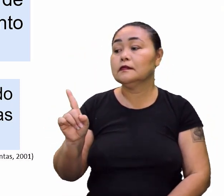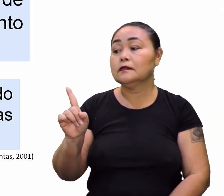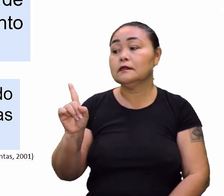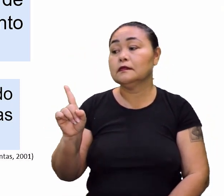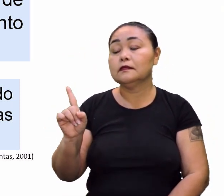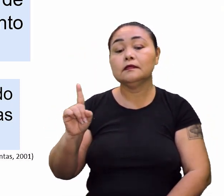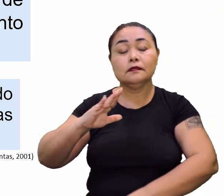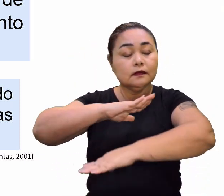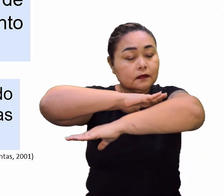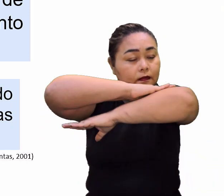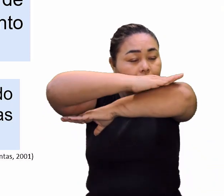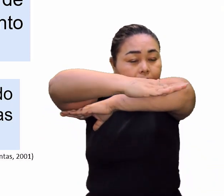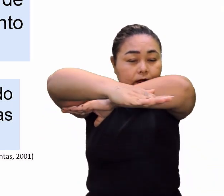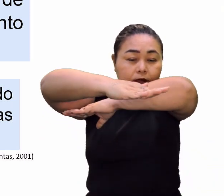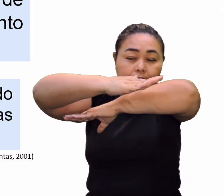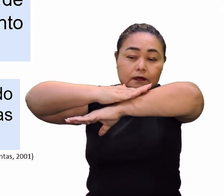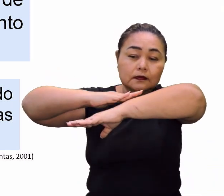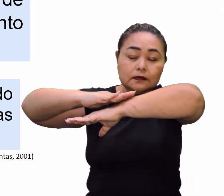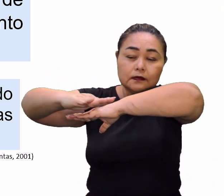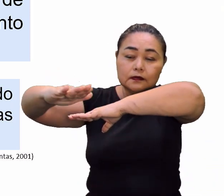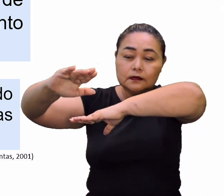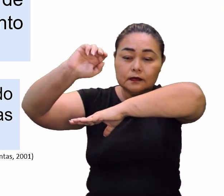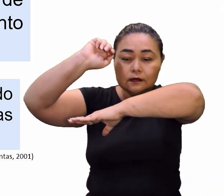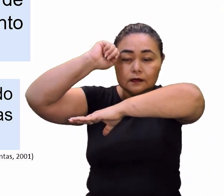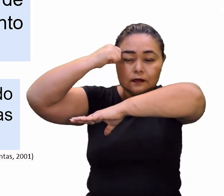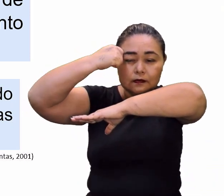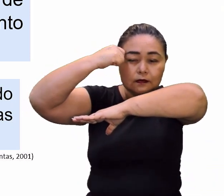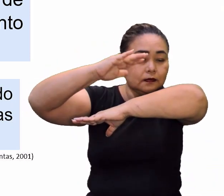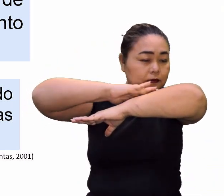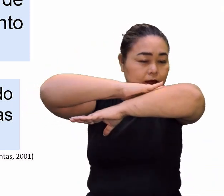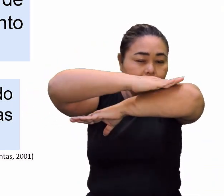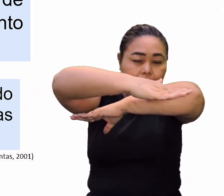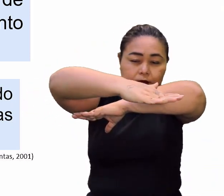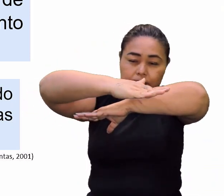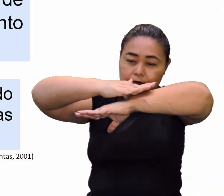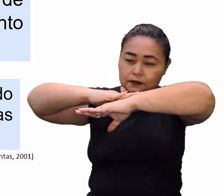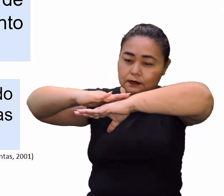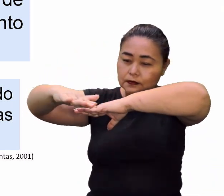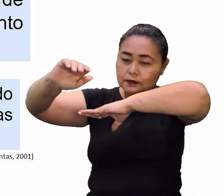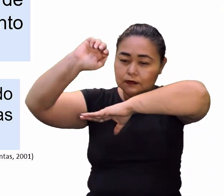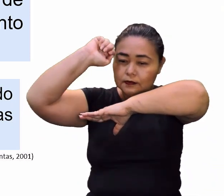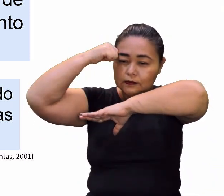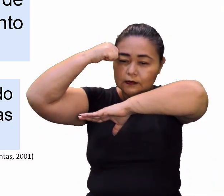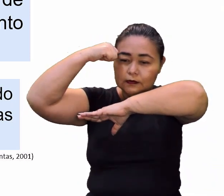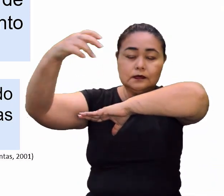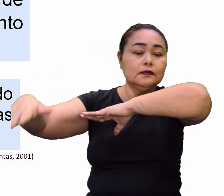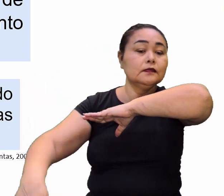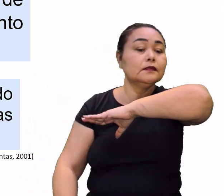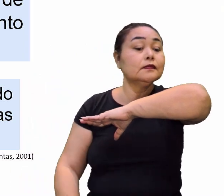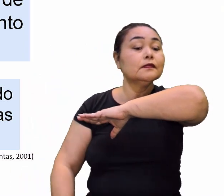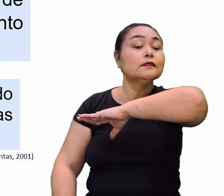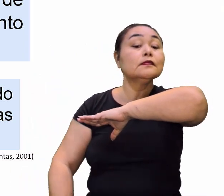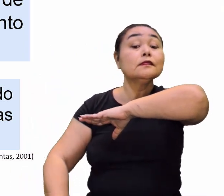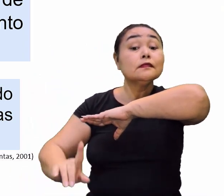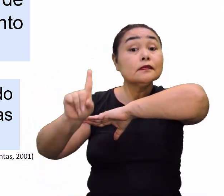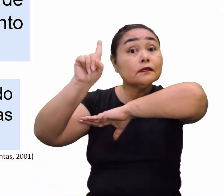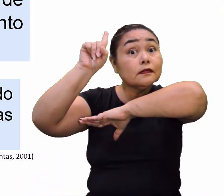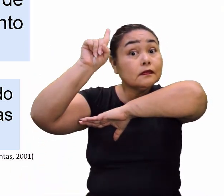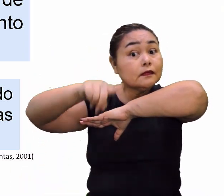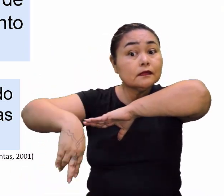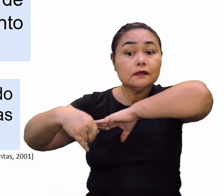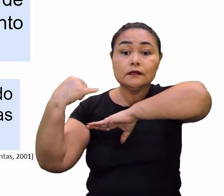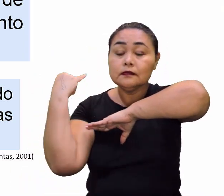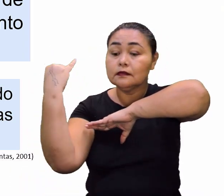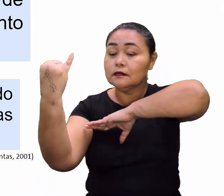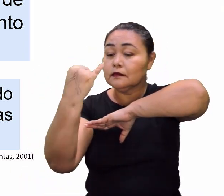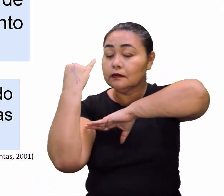a pavimentação, esse asfaltamento, não é isso? Foi decisivo para